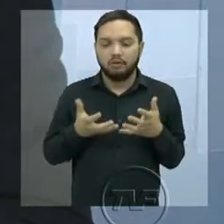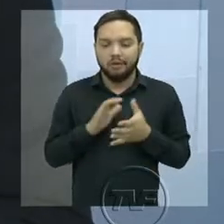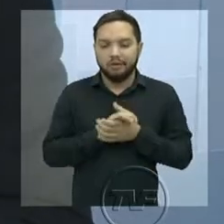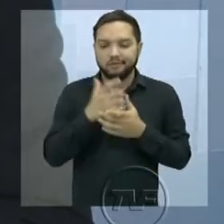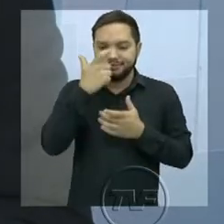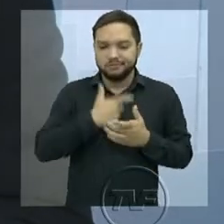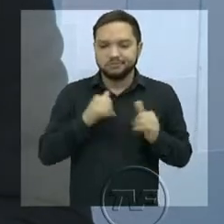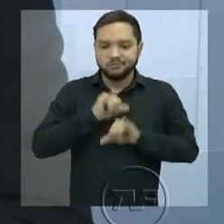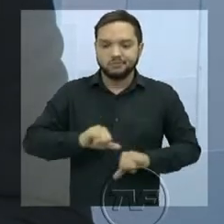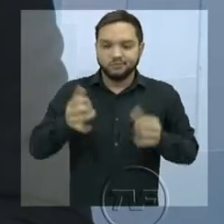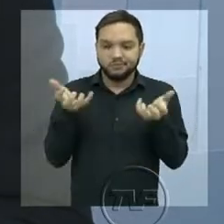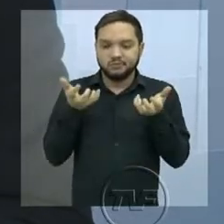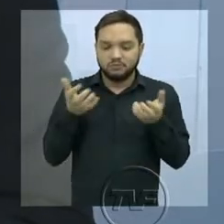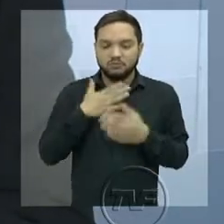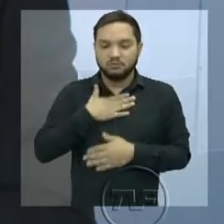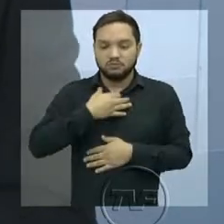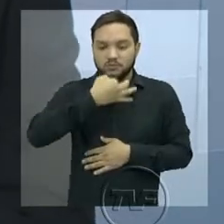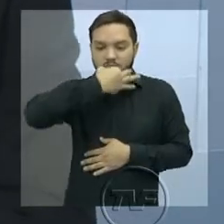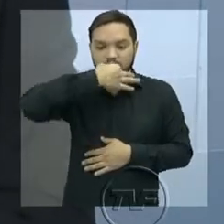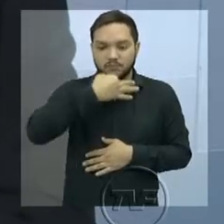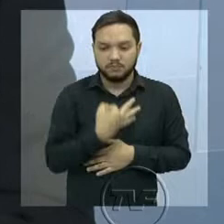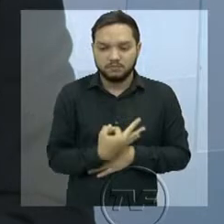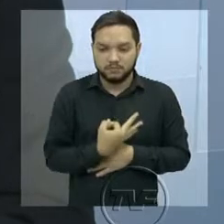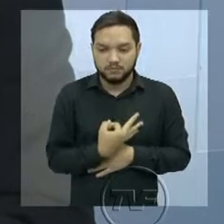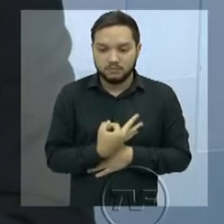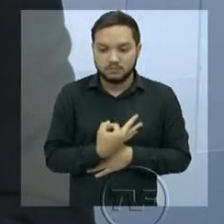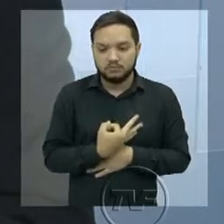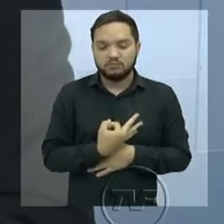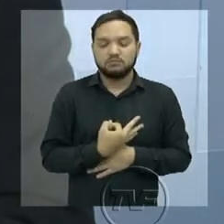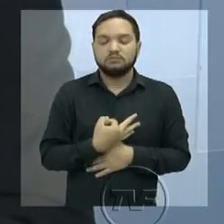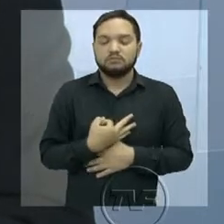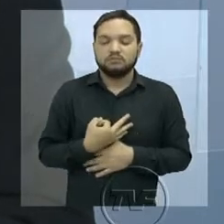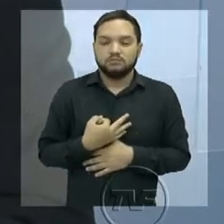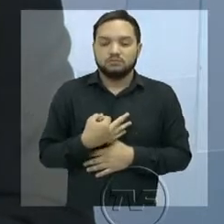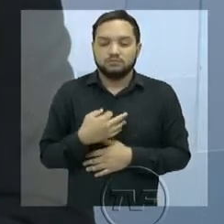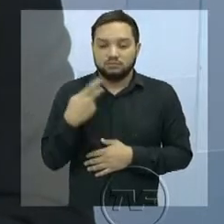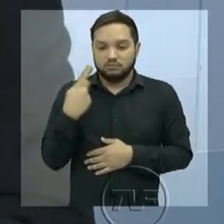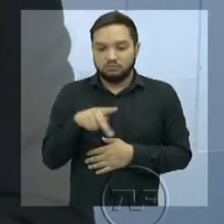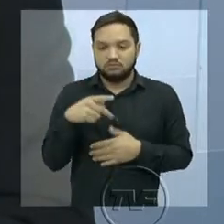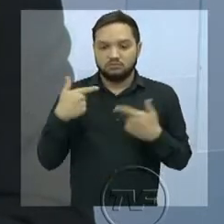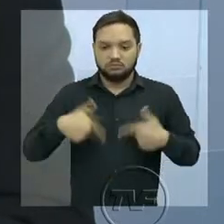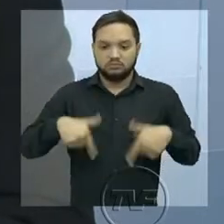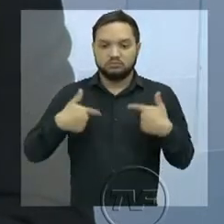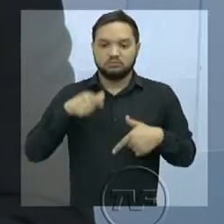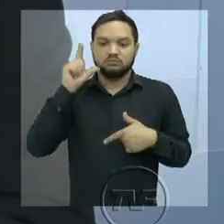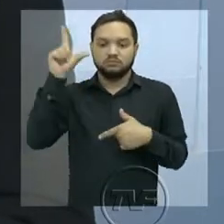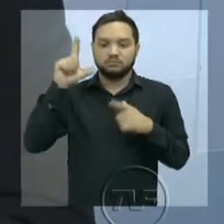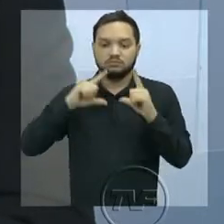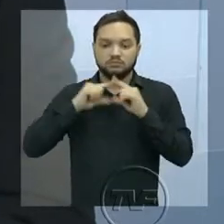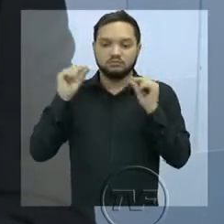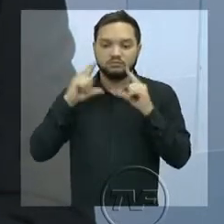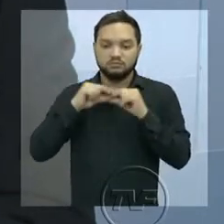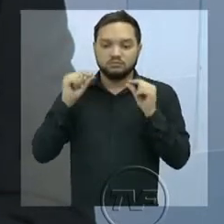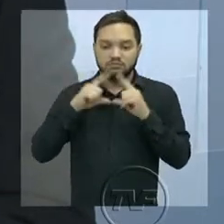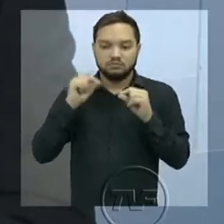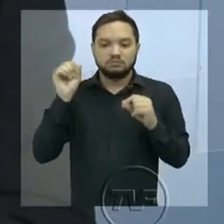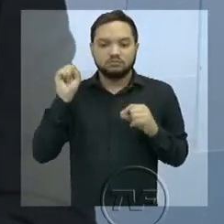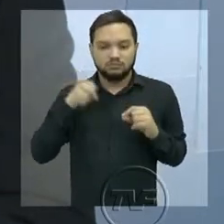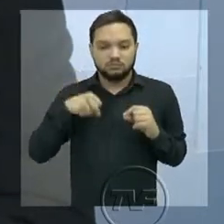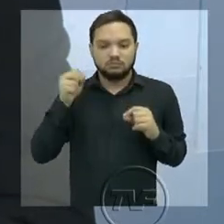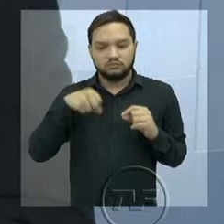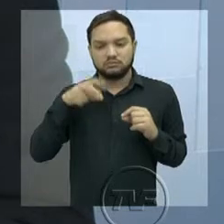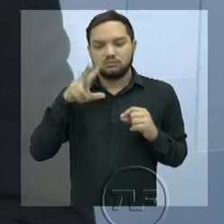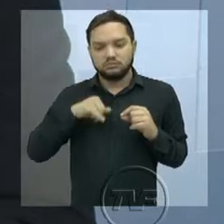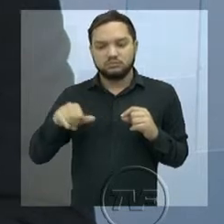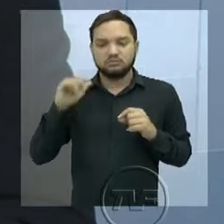Eu acho que, na minha avaliação, num determinado ponto, a atuação dele em Brasília, sim, vai refletir